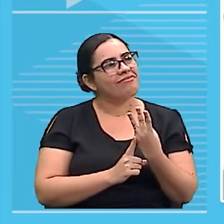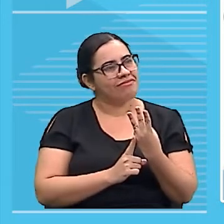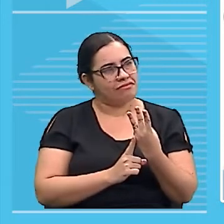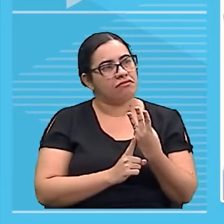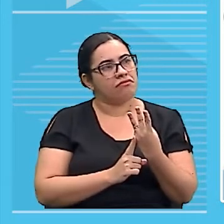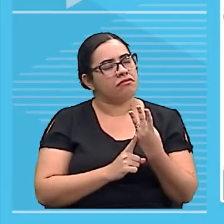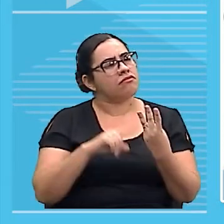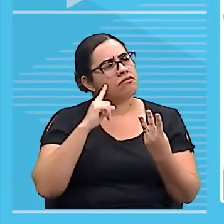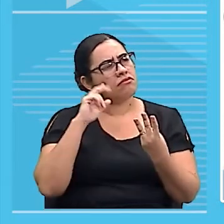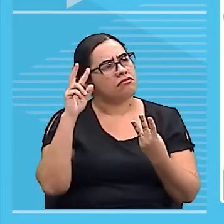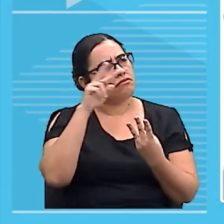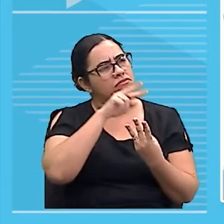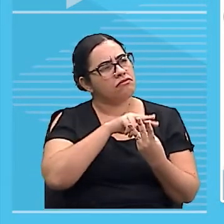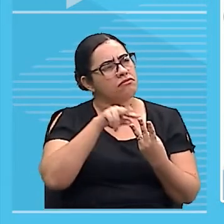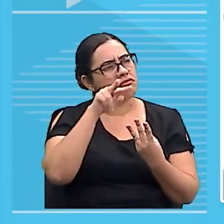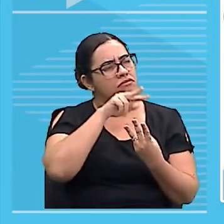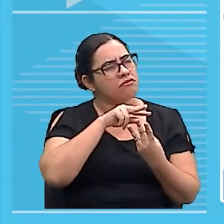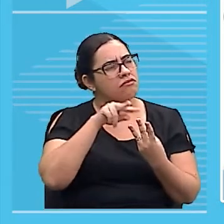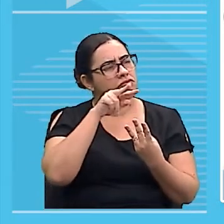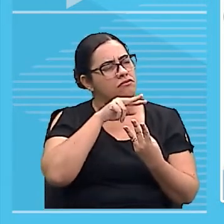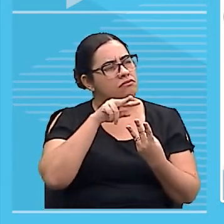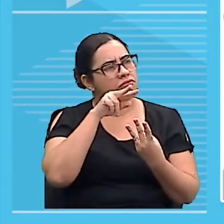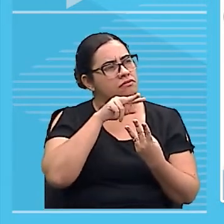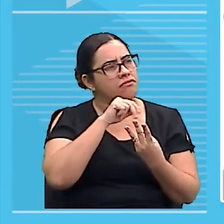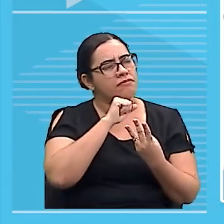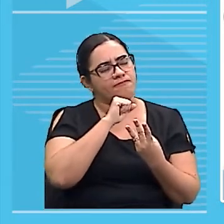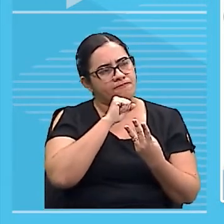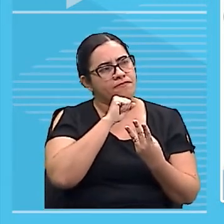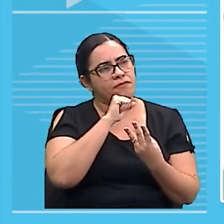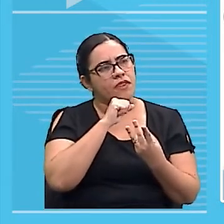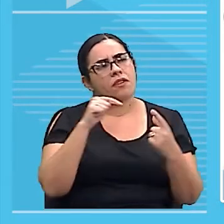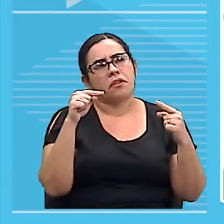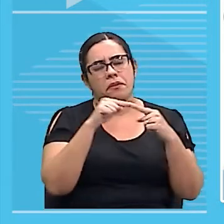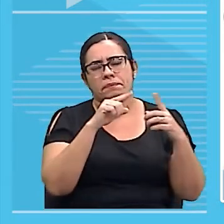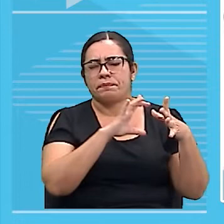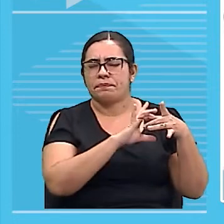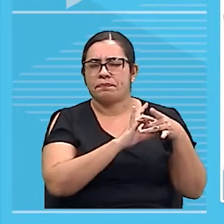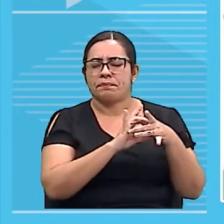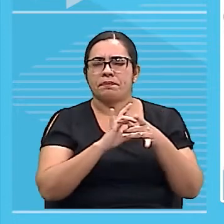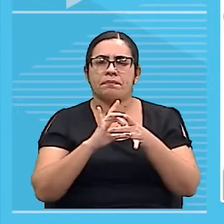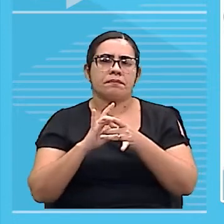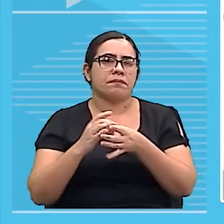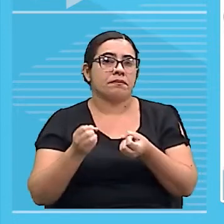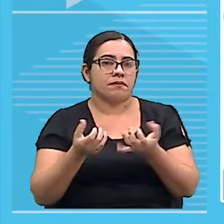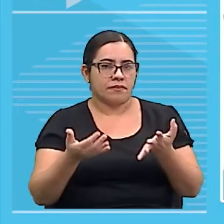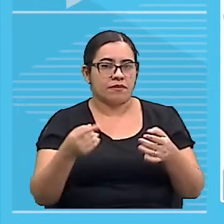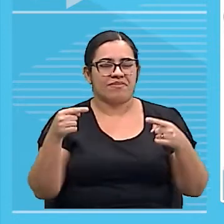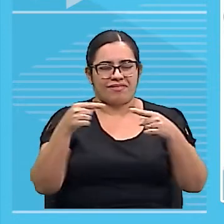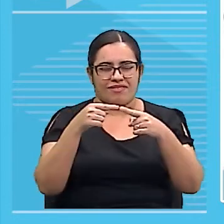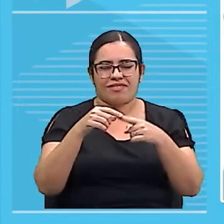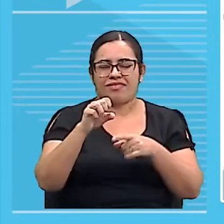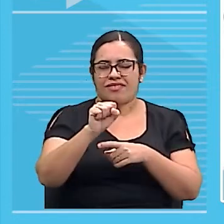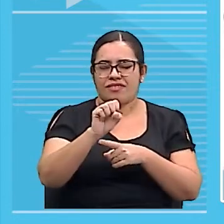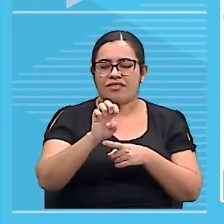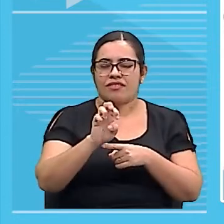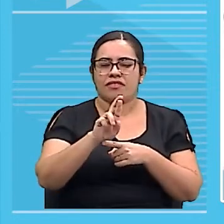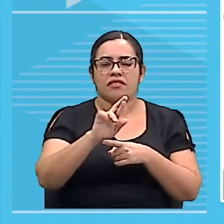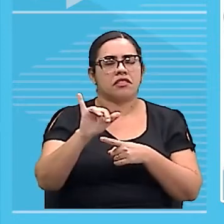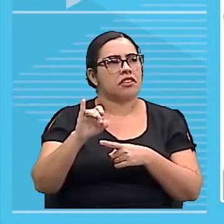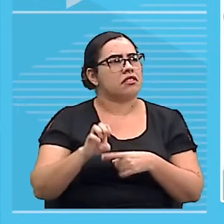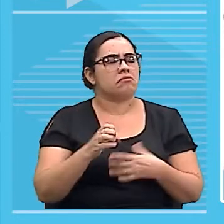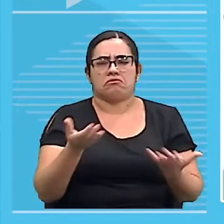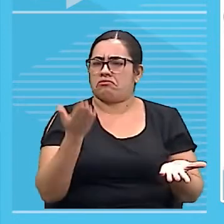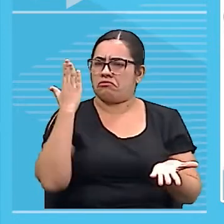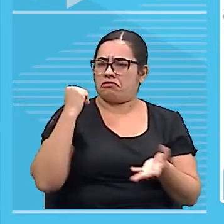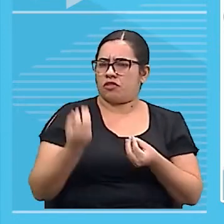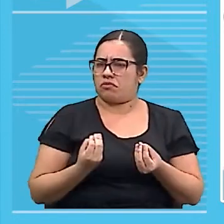e se você perceber nessa Associação aqui eu tenho uma associação em série Professor como é que o